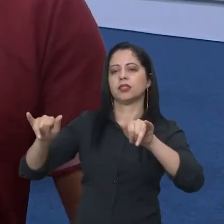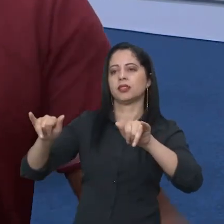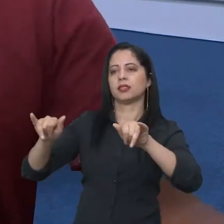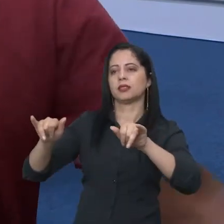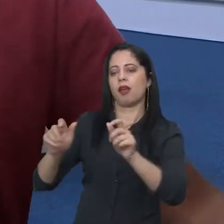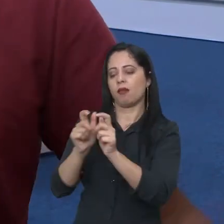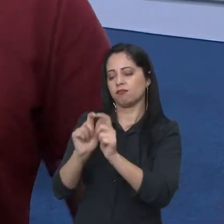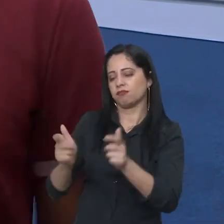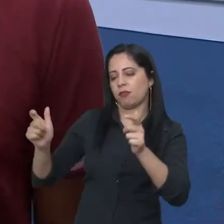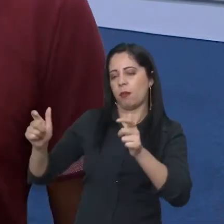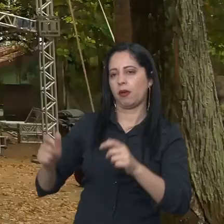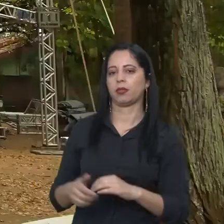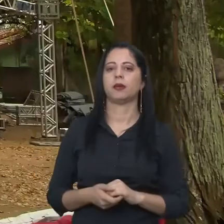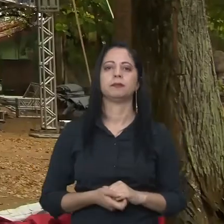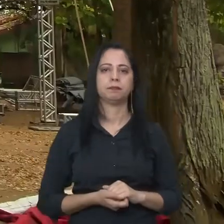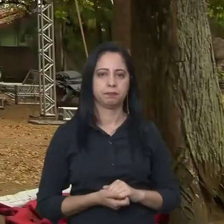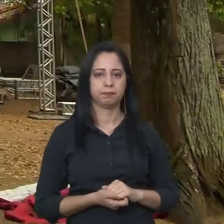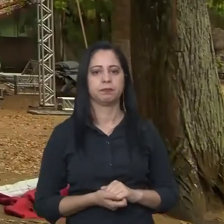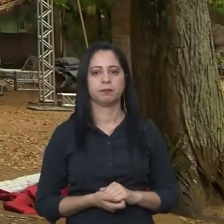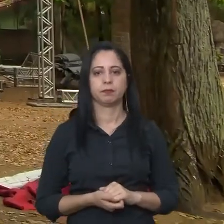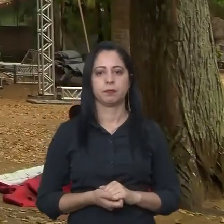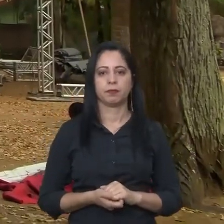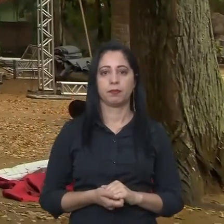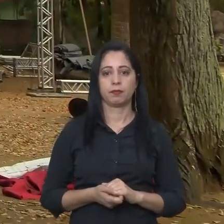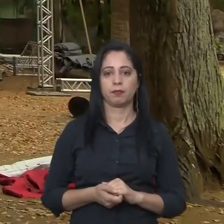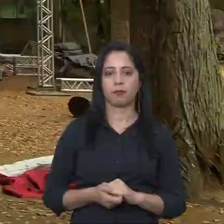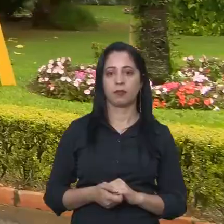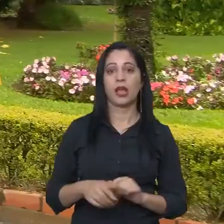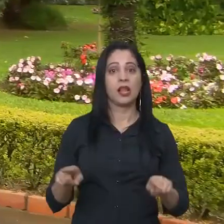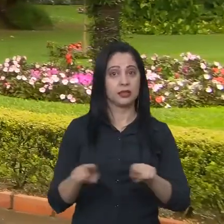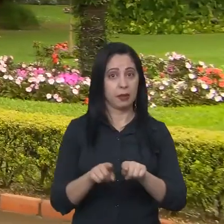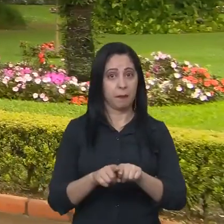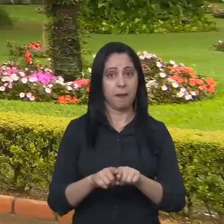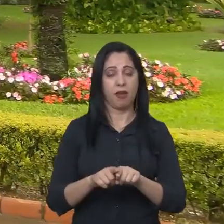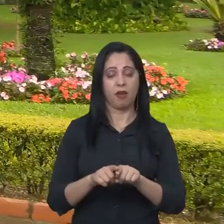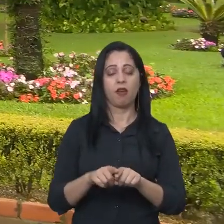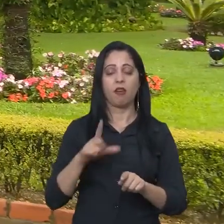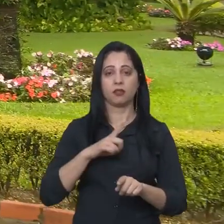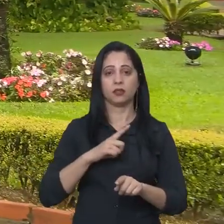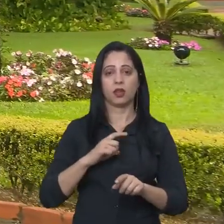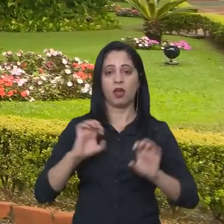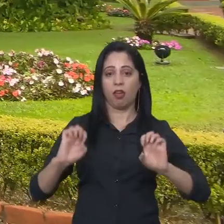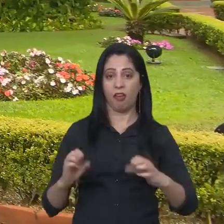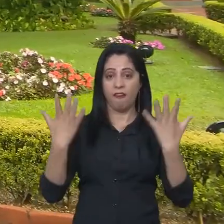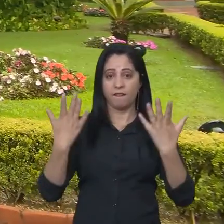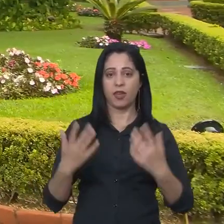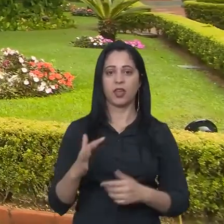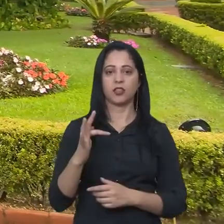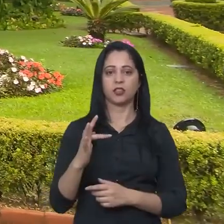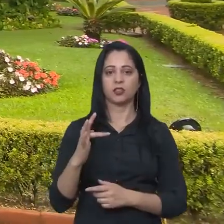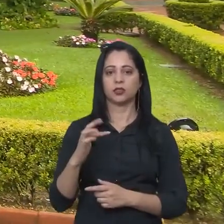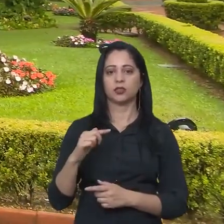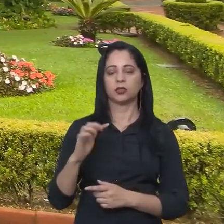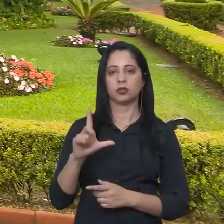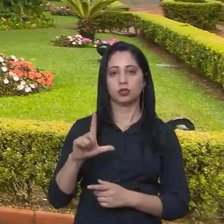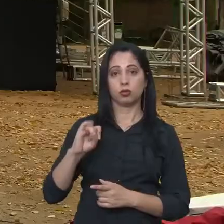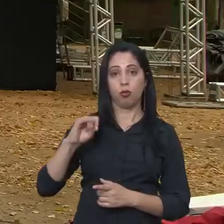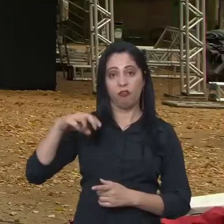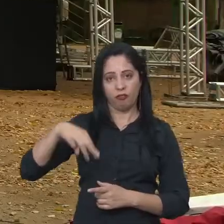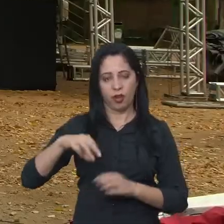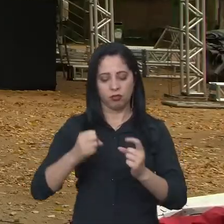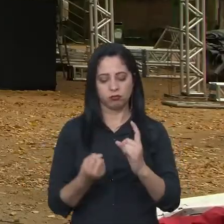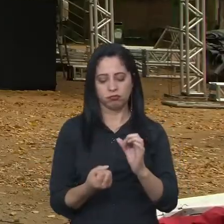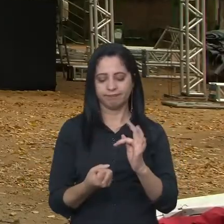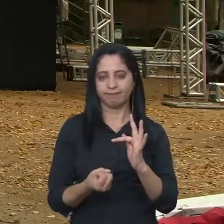na grade da Prefeitura. Além do festival, no mês de setembro, São José também é palco da FLIM, a festa litero-musical, o